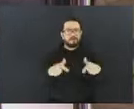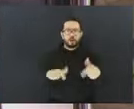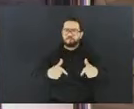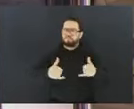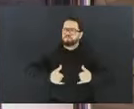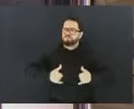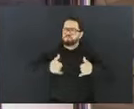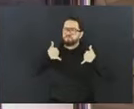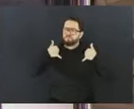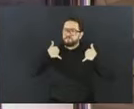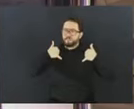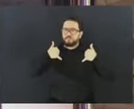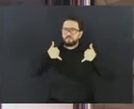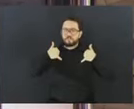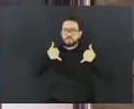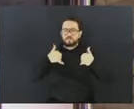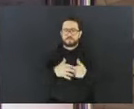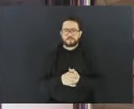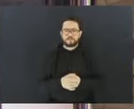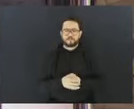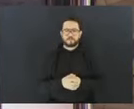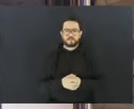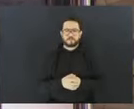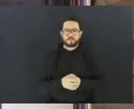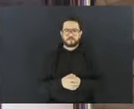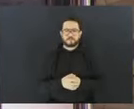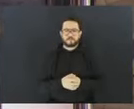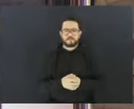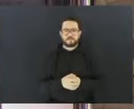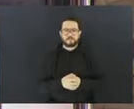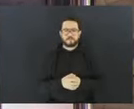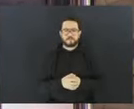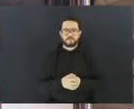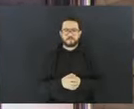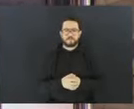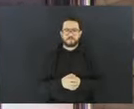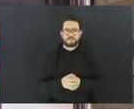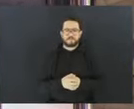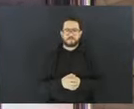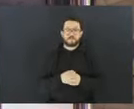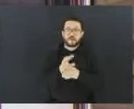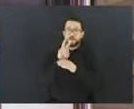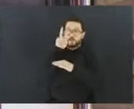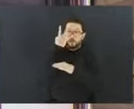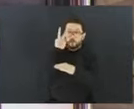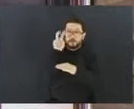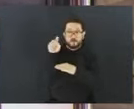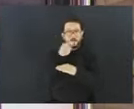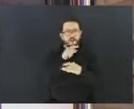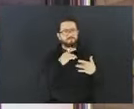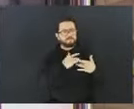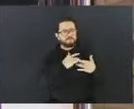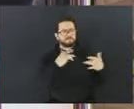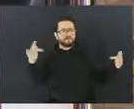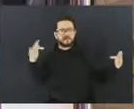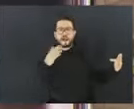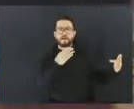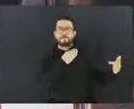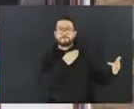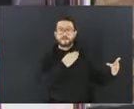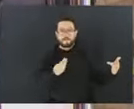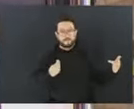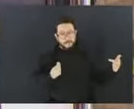de dar a vida por nós, por dar a vida pela população. E aproveito para saudar